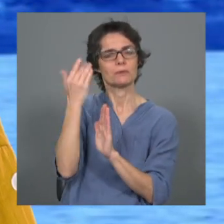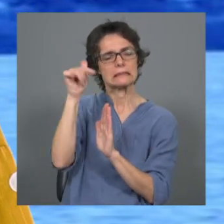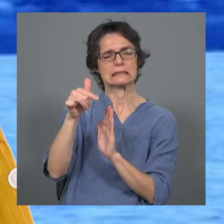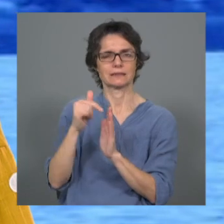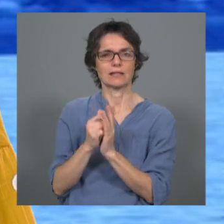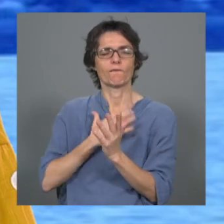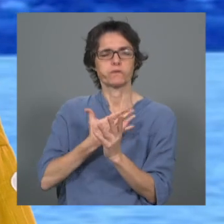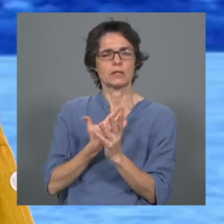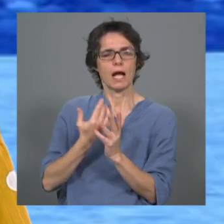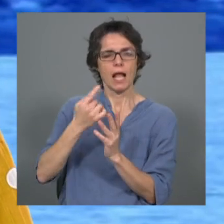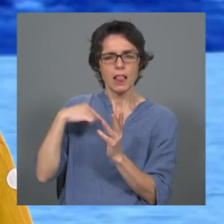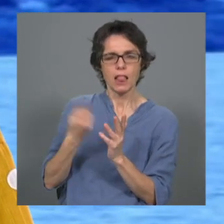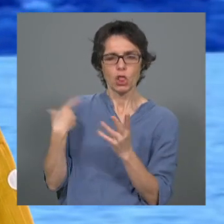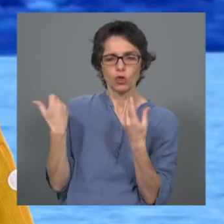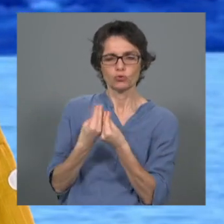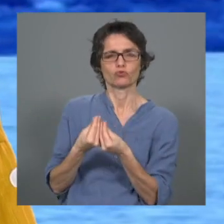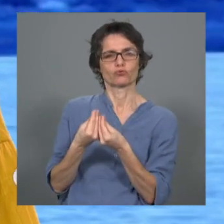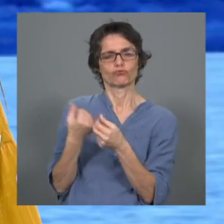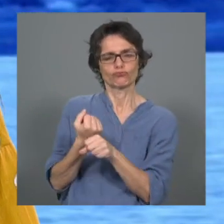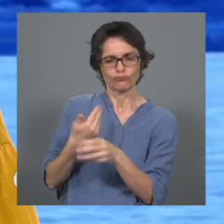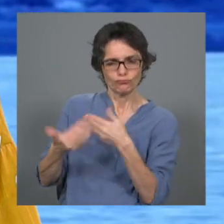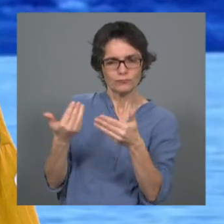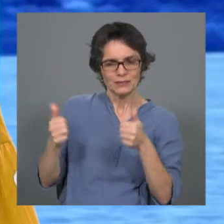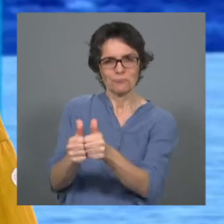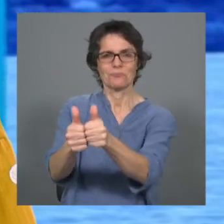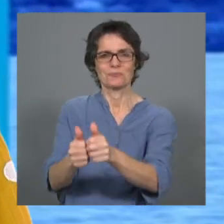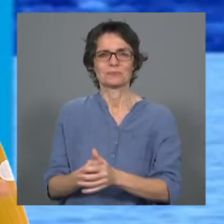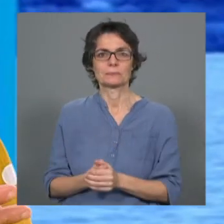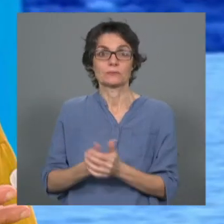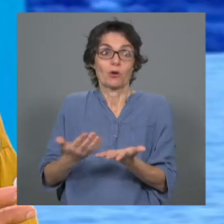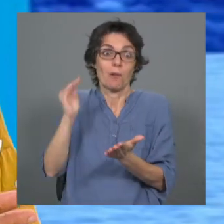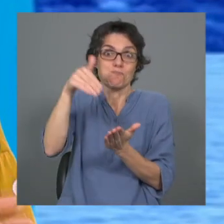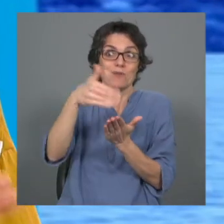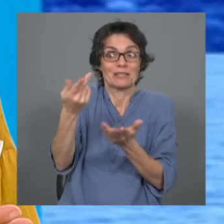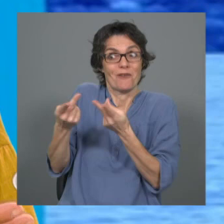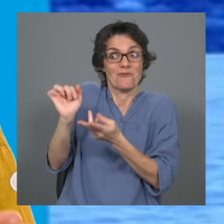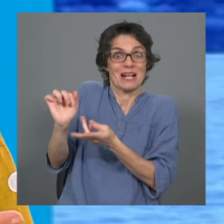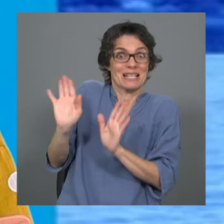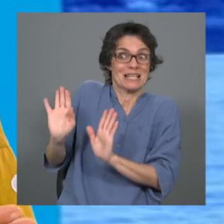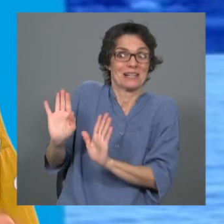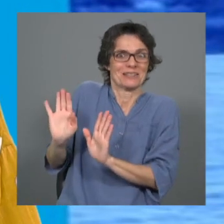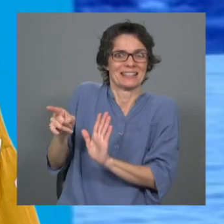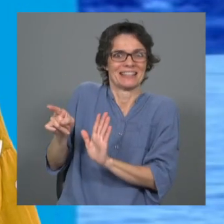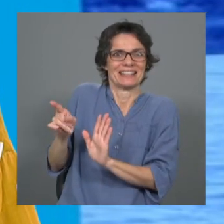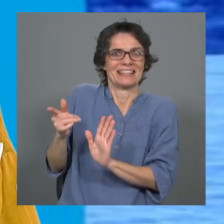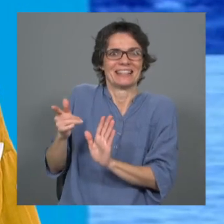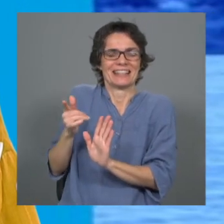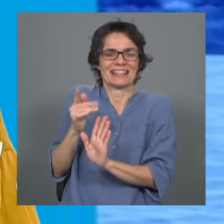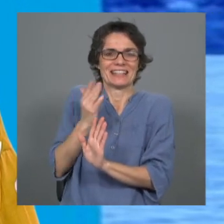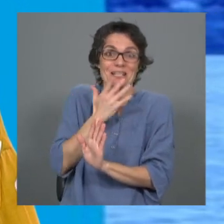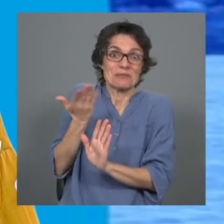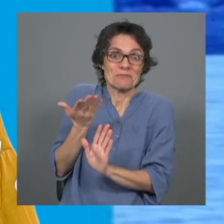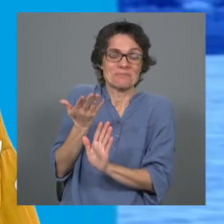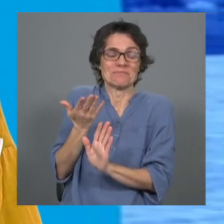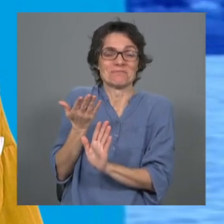certeza que conseguiríamos caminhar em conjunto. Agora, em termos de resultado, esta avaliação irá dizê-lo, porque